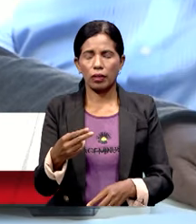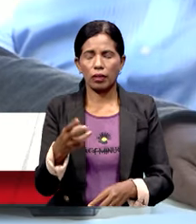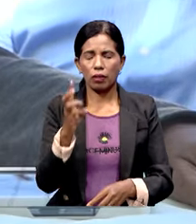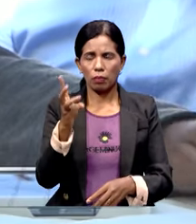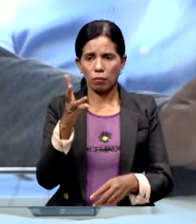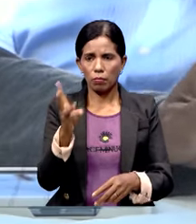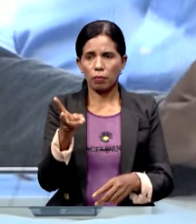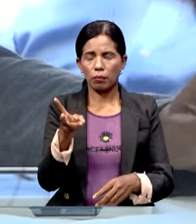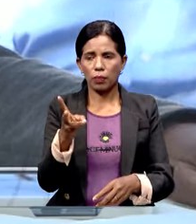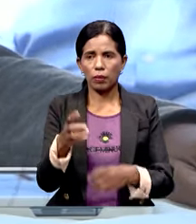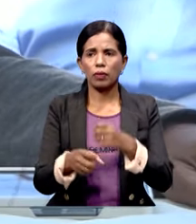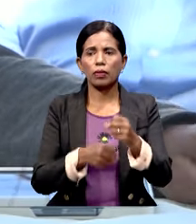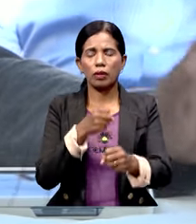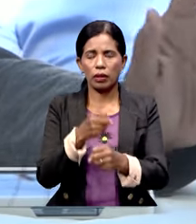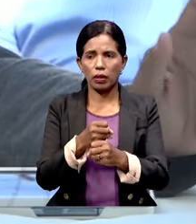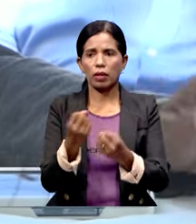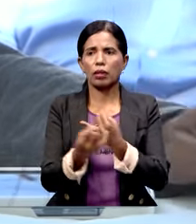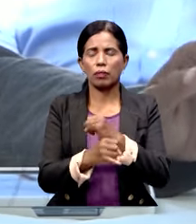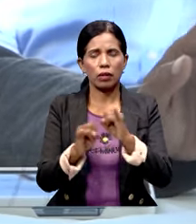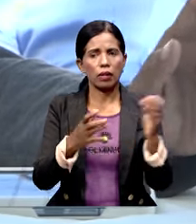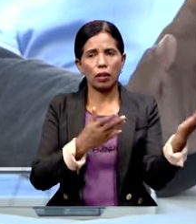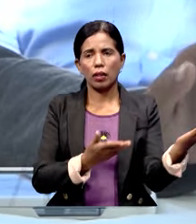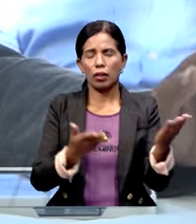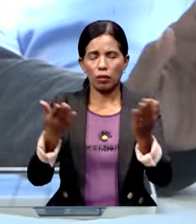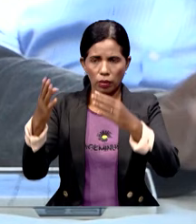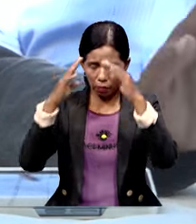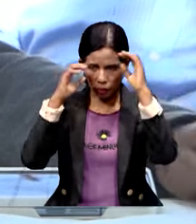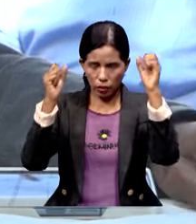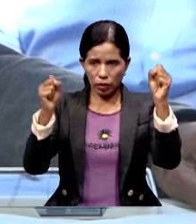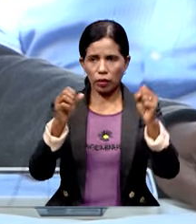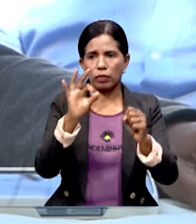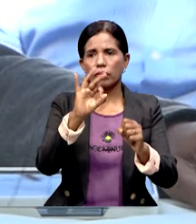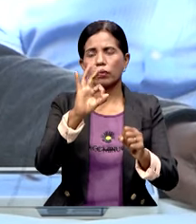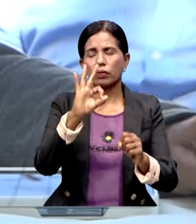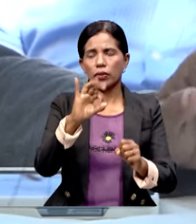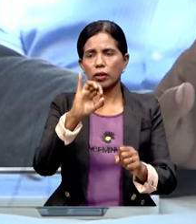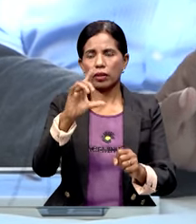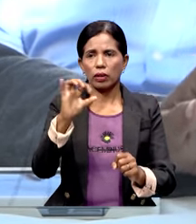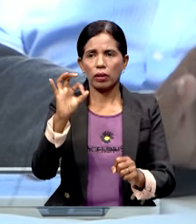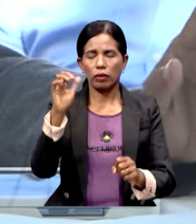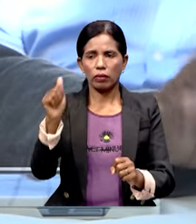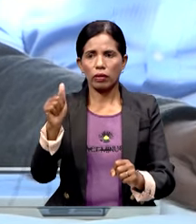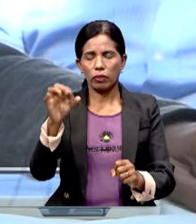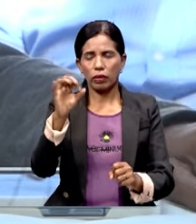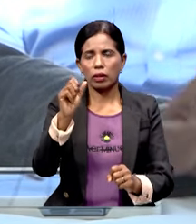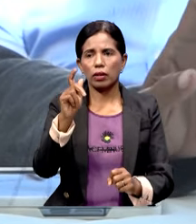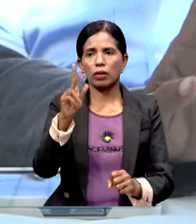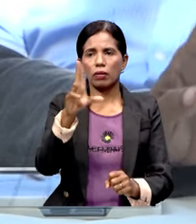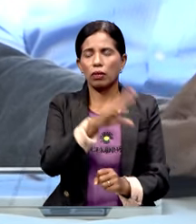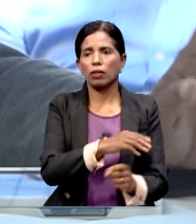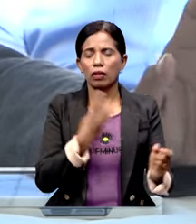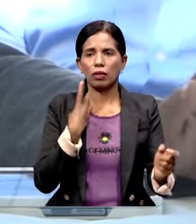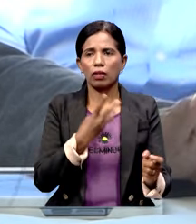tal. Ori independensia la lori presidente FIFA mai Indonesia. Mas Francisco Albodilay